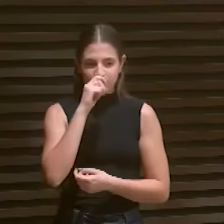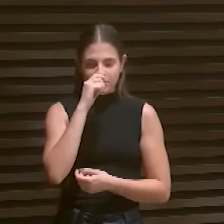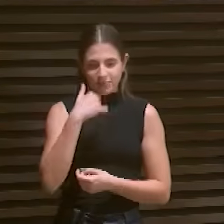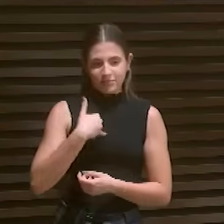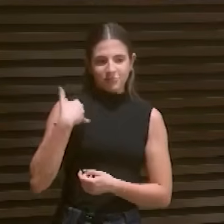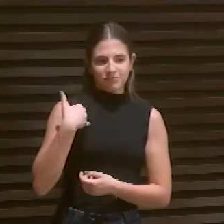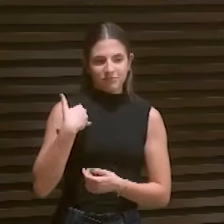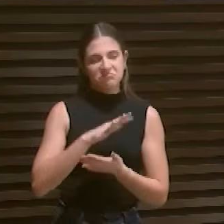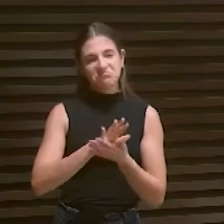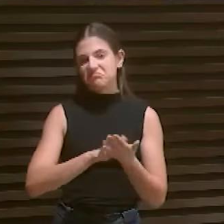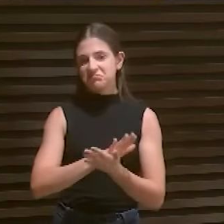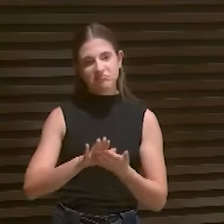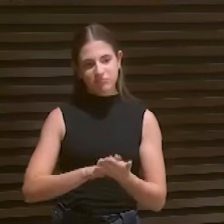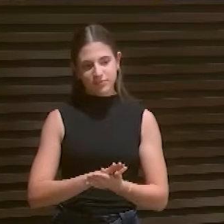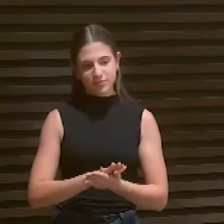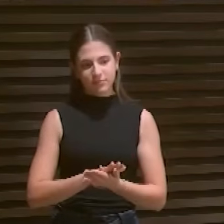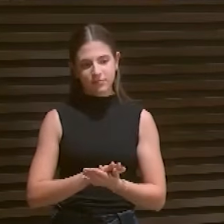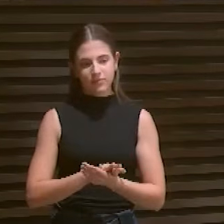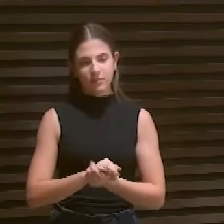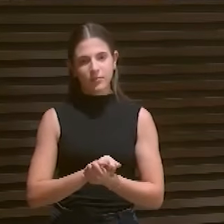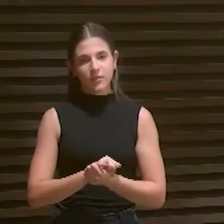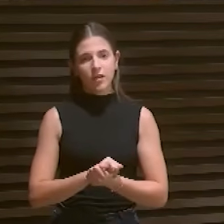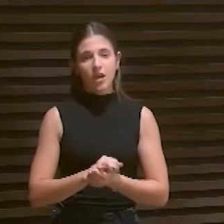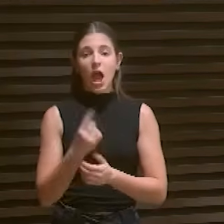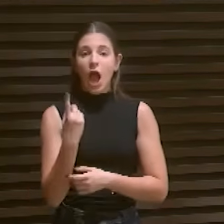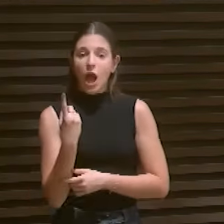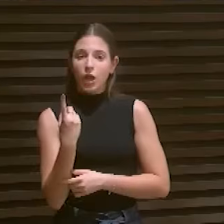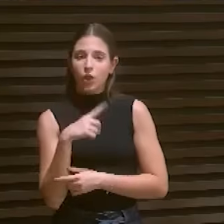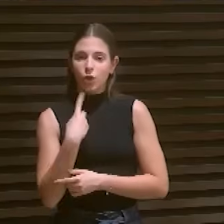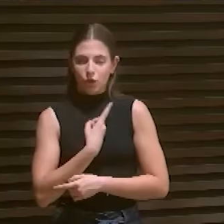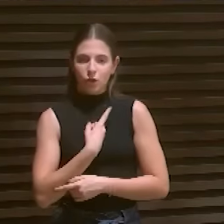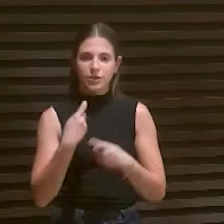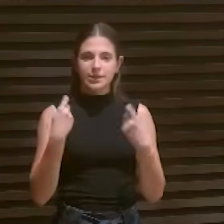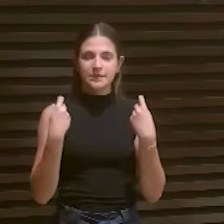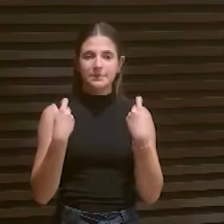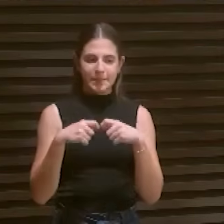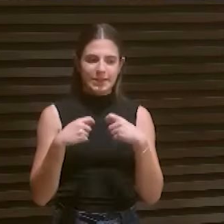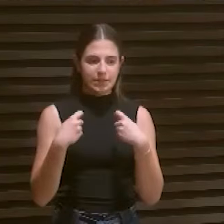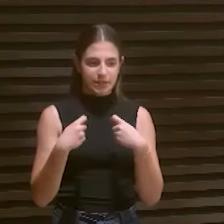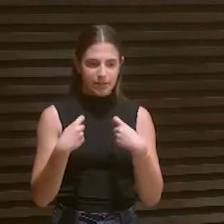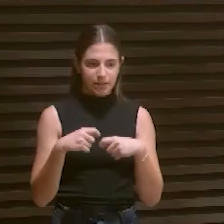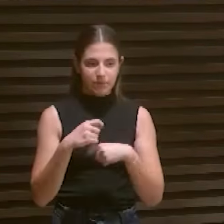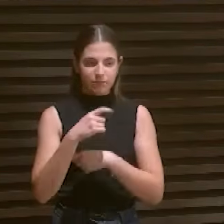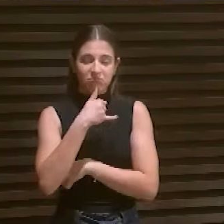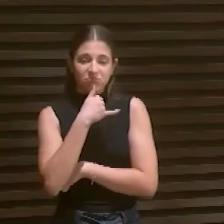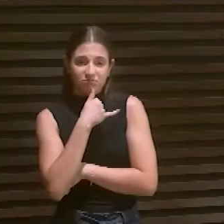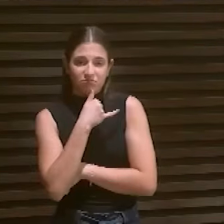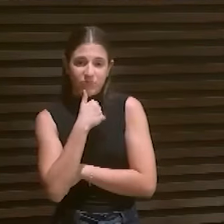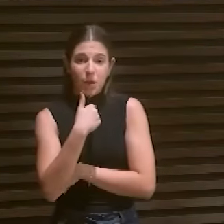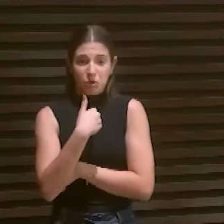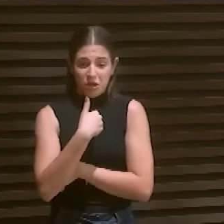O que nós poderíamos fazer era lastimar todos os dias, porque eu fui